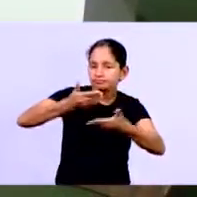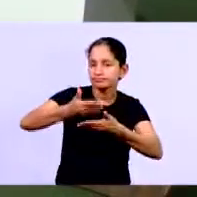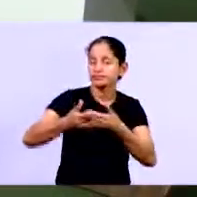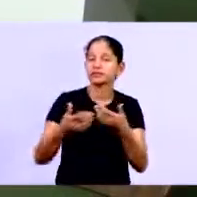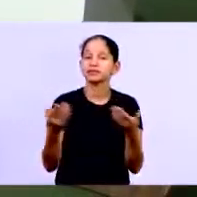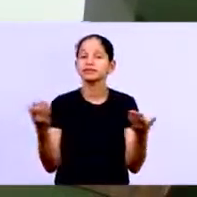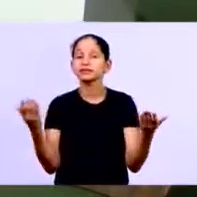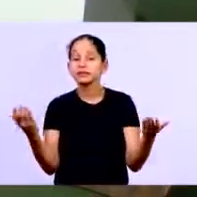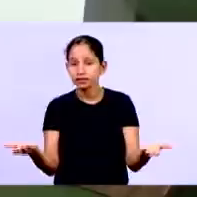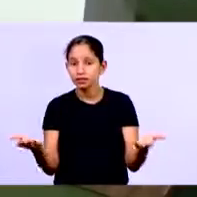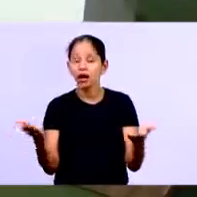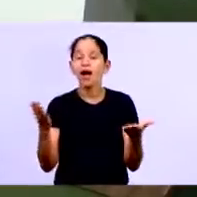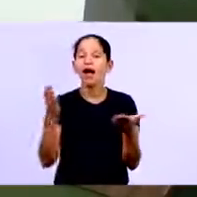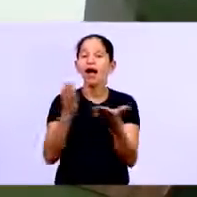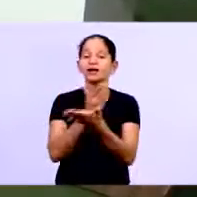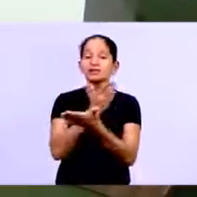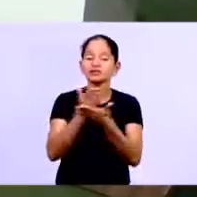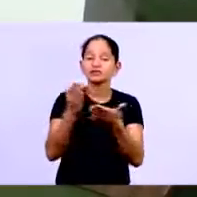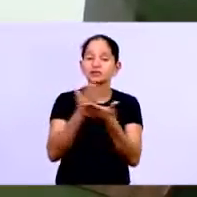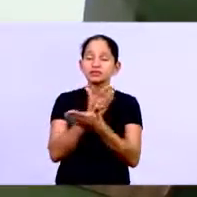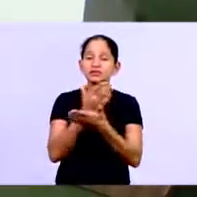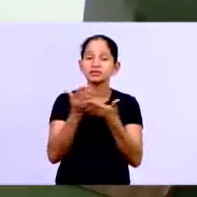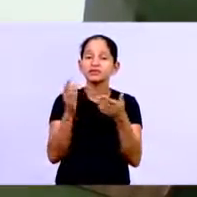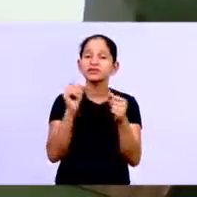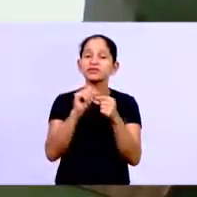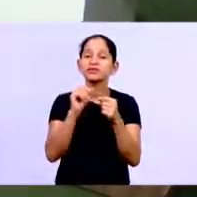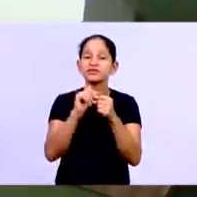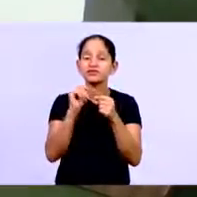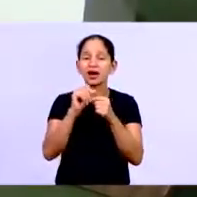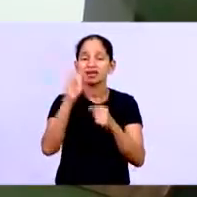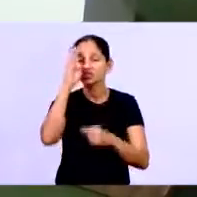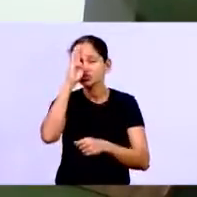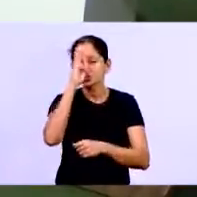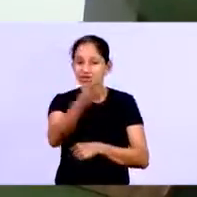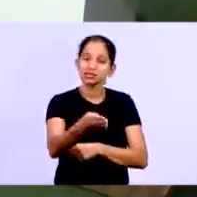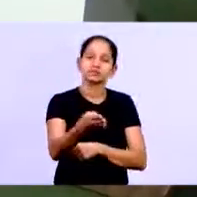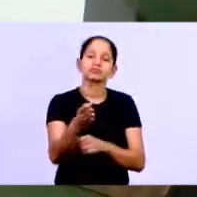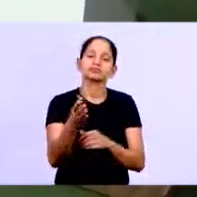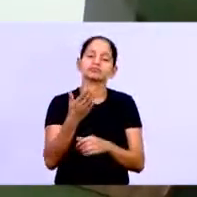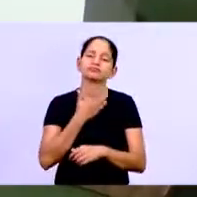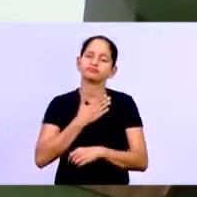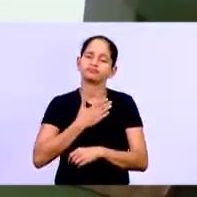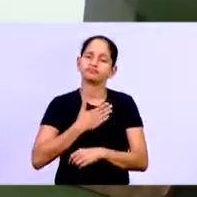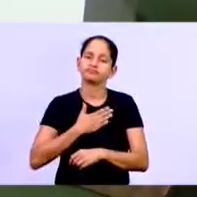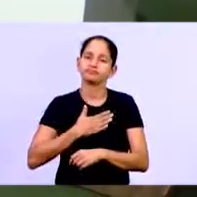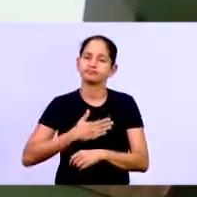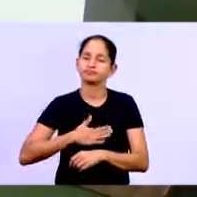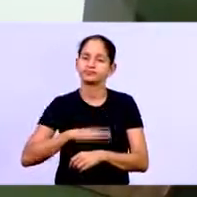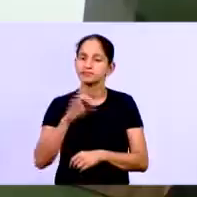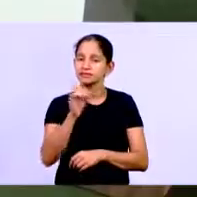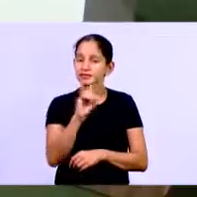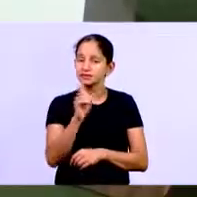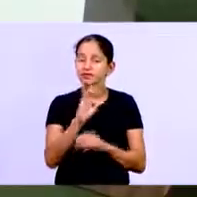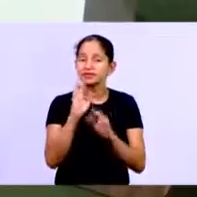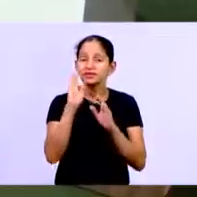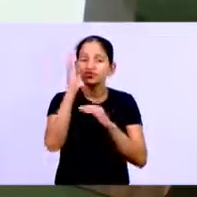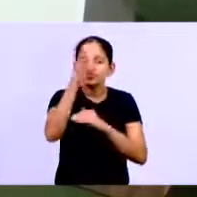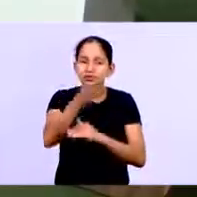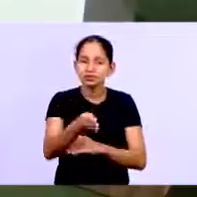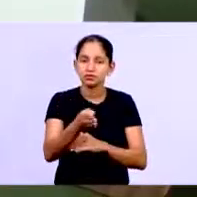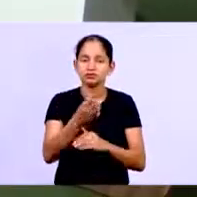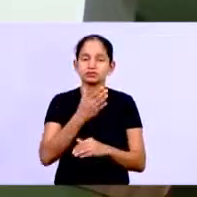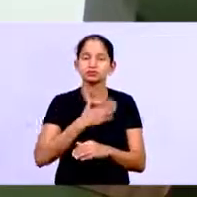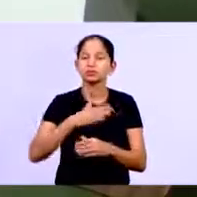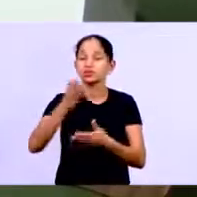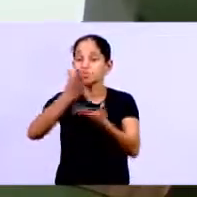algumas ideias. Ele falou assim, que às vezes os alunos acham que a gente faz essas contas direto, essas operações, por exemplo, esse valor aqui, a gente faz muito direto. Irã